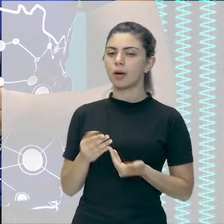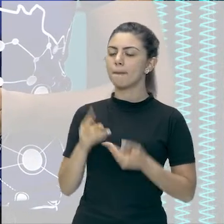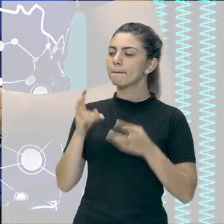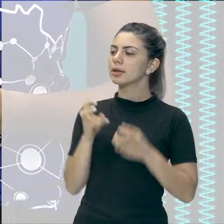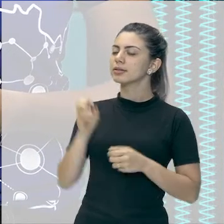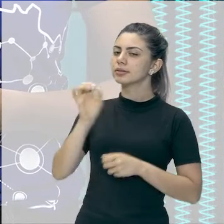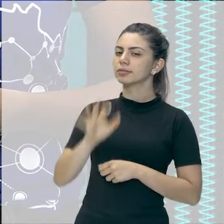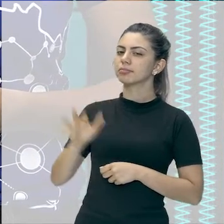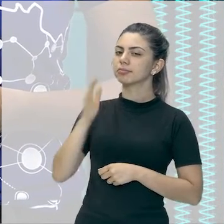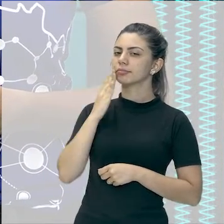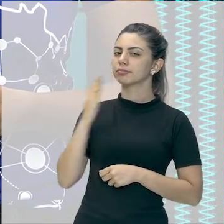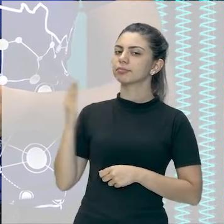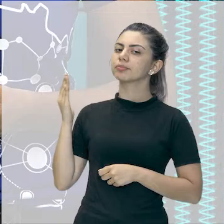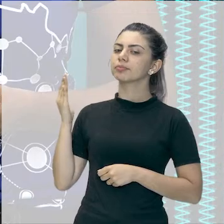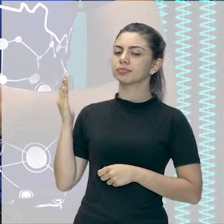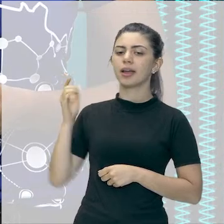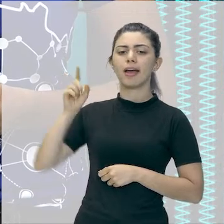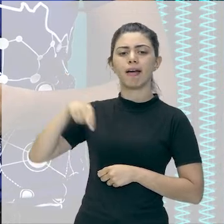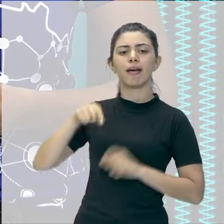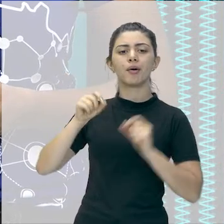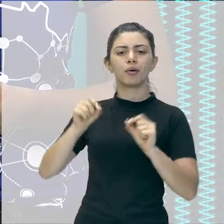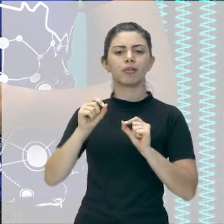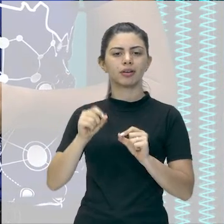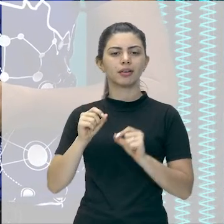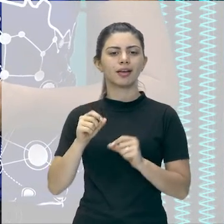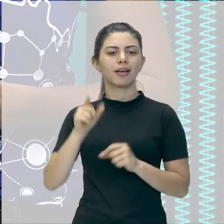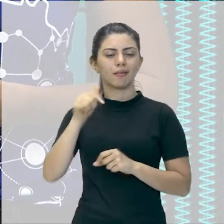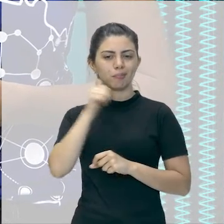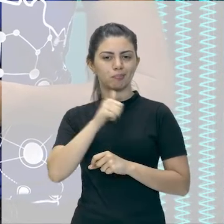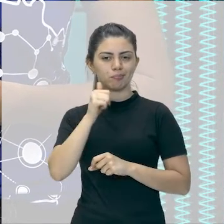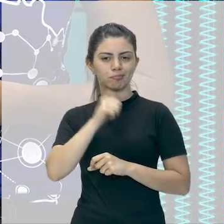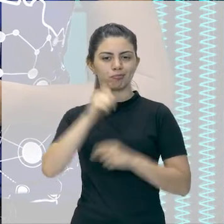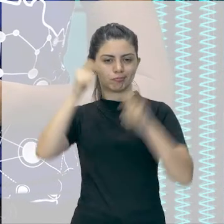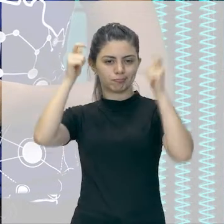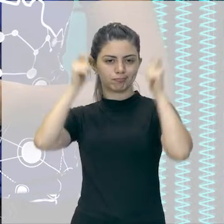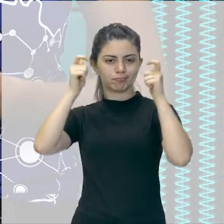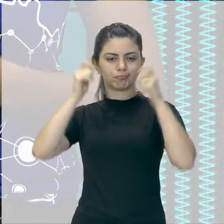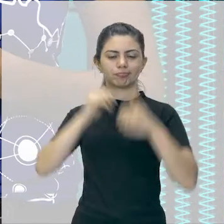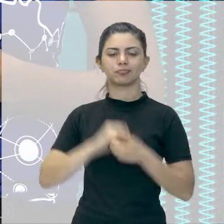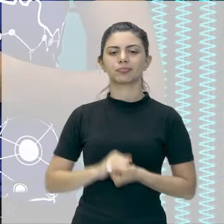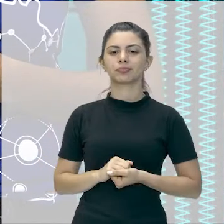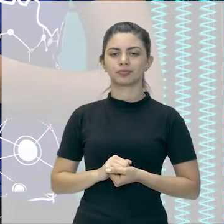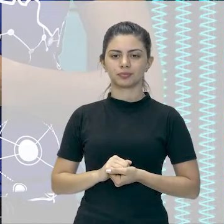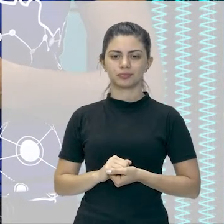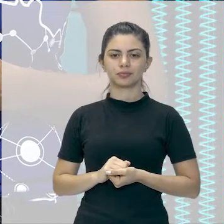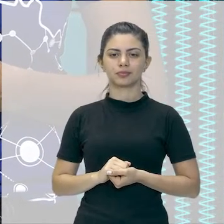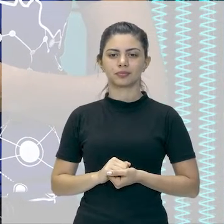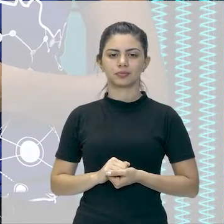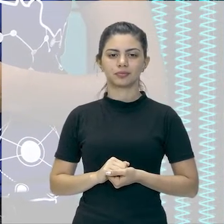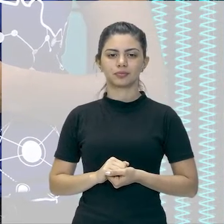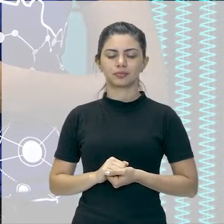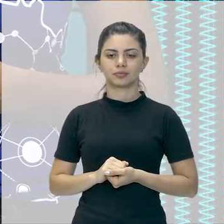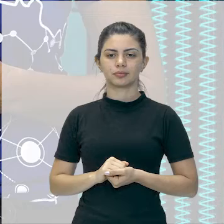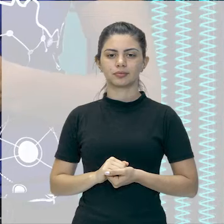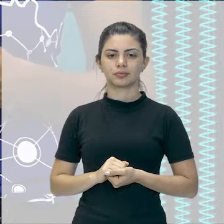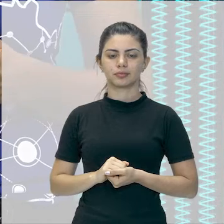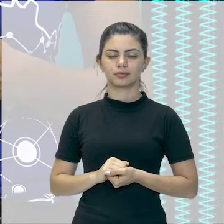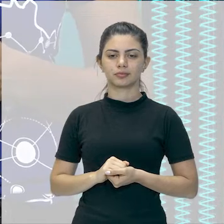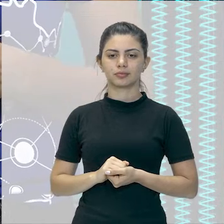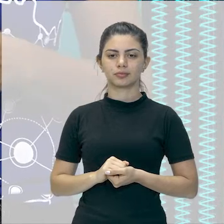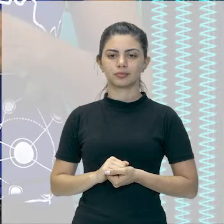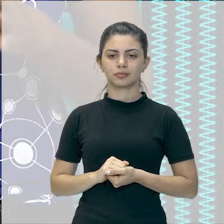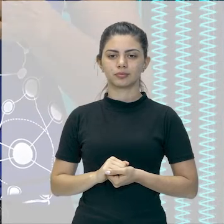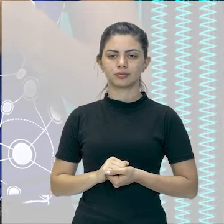livro, certo? Você tem a imagem aqui, né, dessa princess. A Little Princess Story. I didn't do